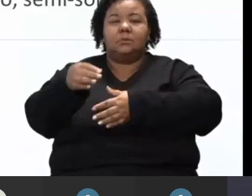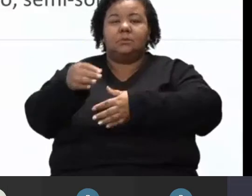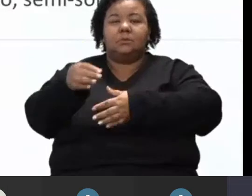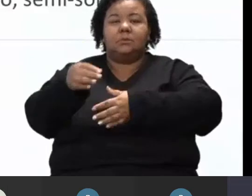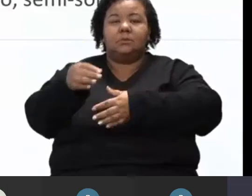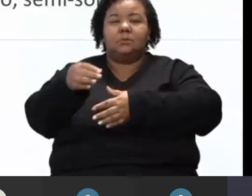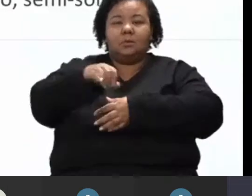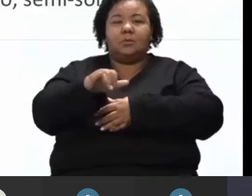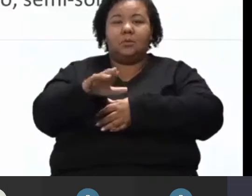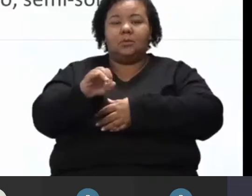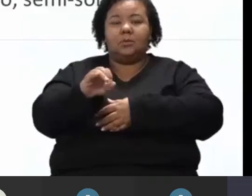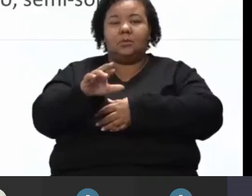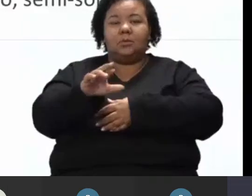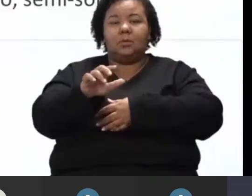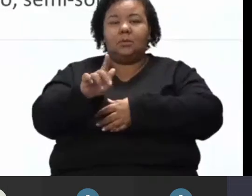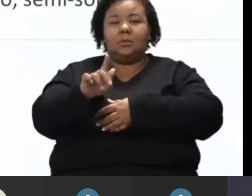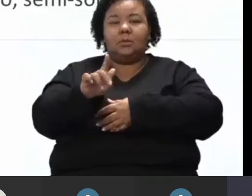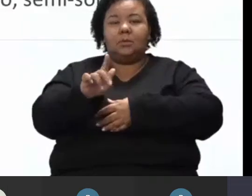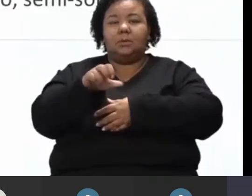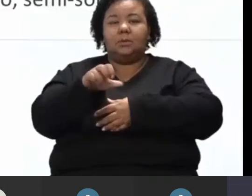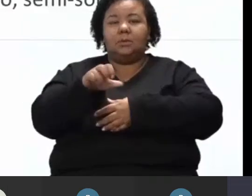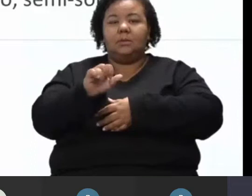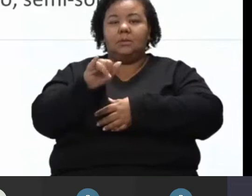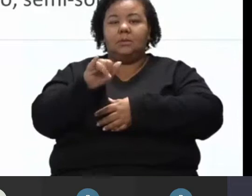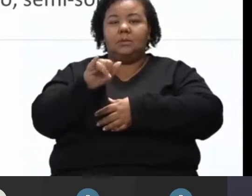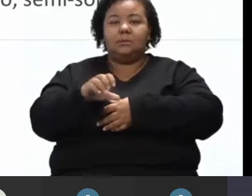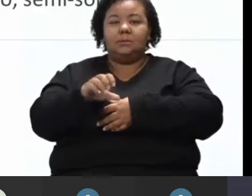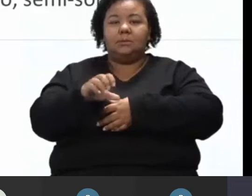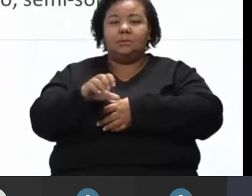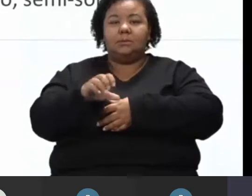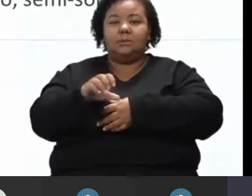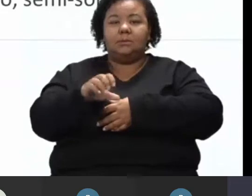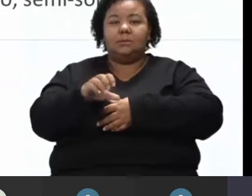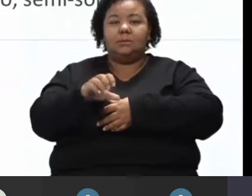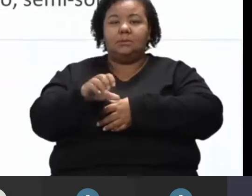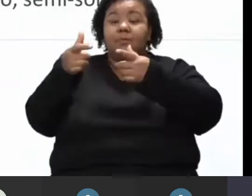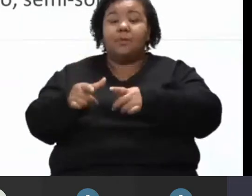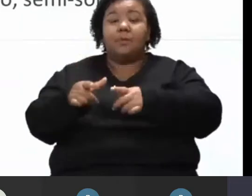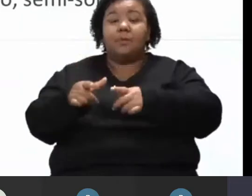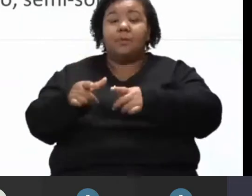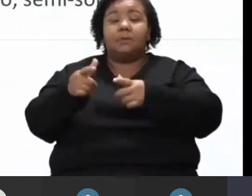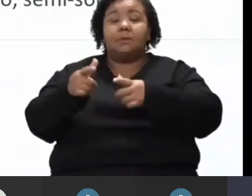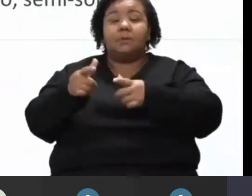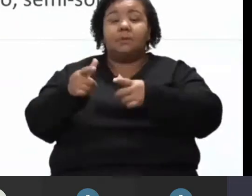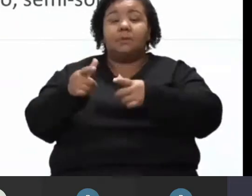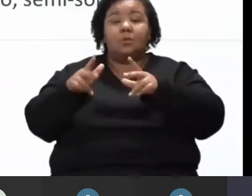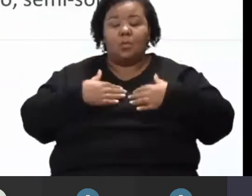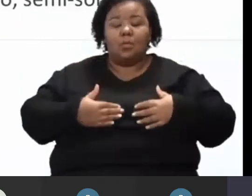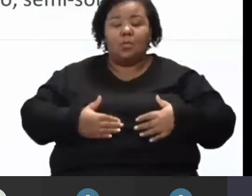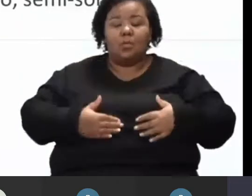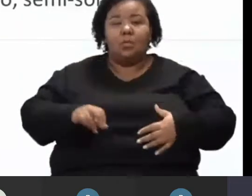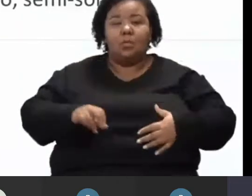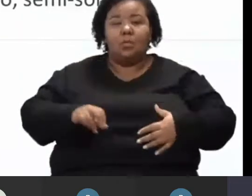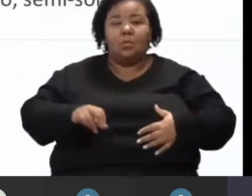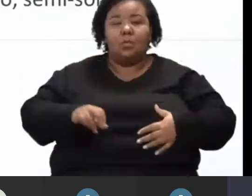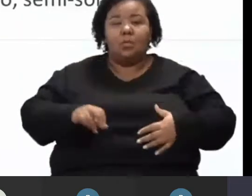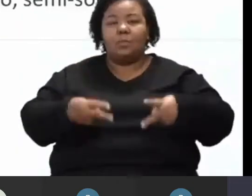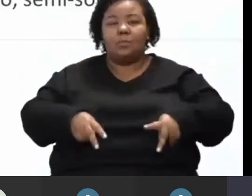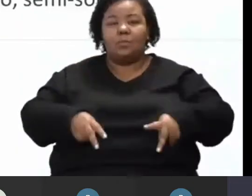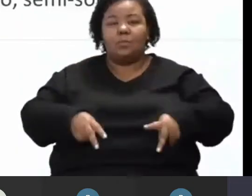micro-organismo um ambiente que ele possa crescer como se ele estivesse no nosso corpo ou como se ele estivesse na natureza. Então, basicamente, esse